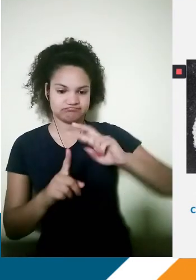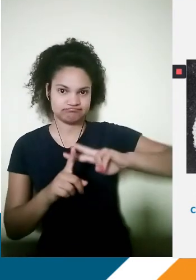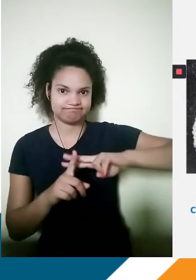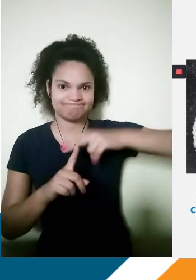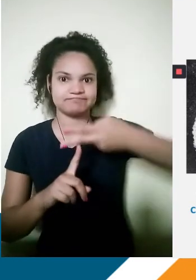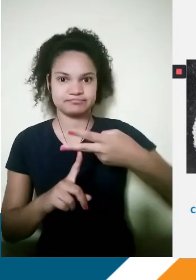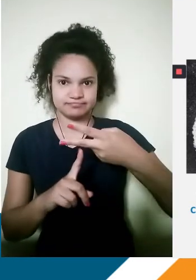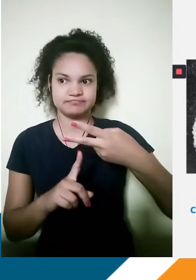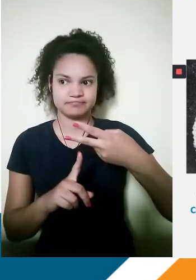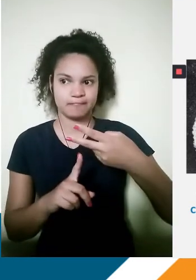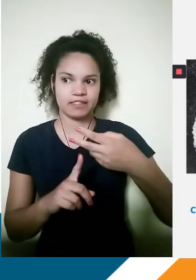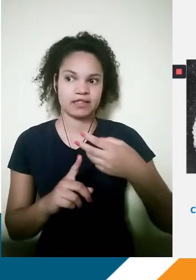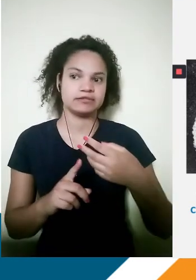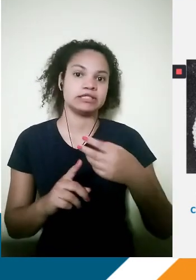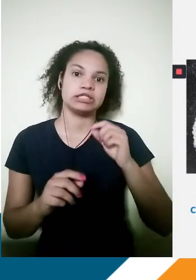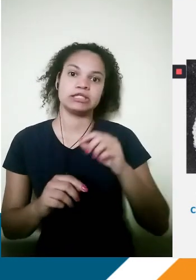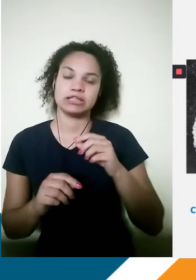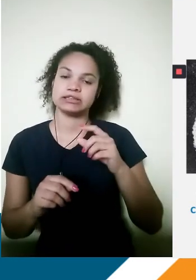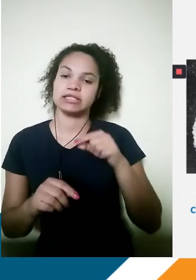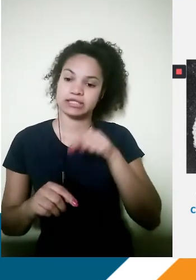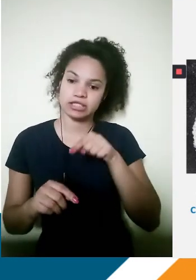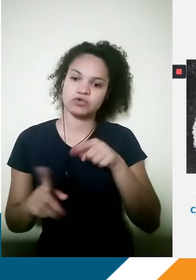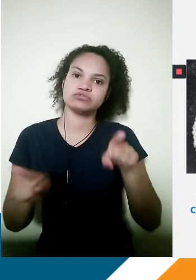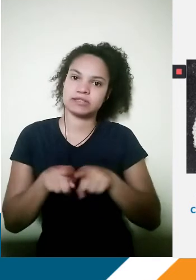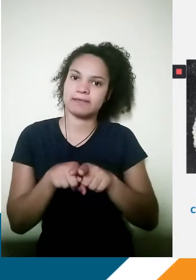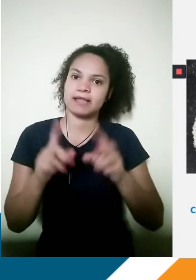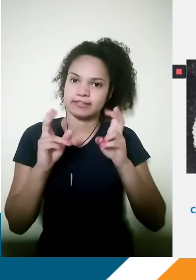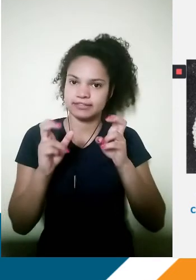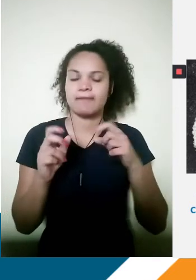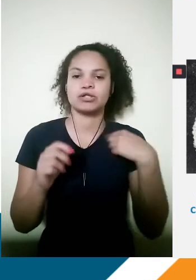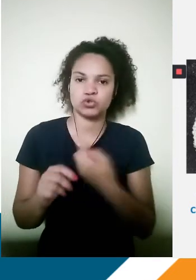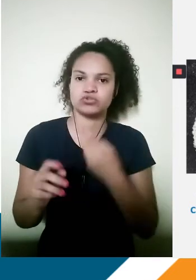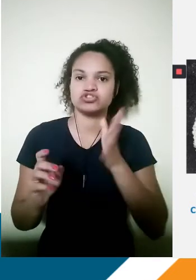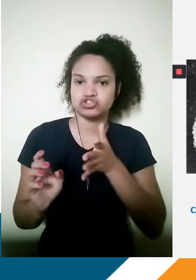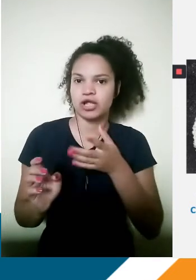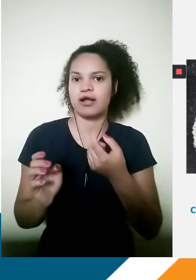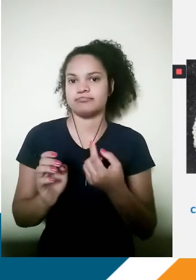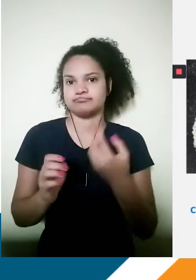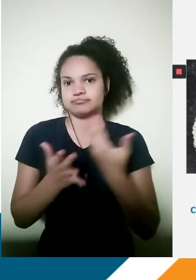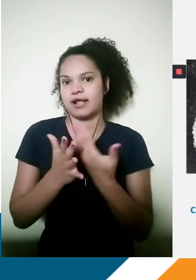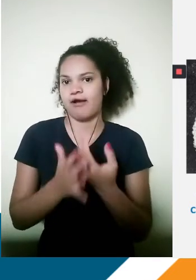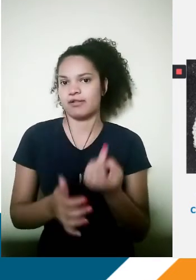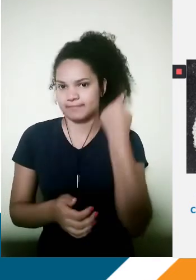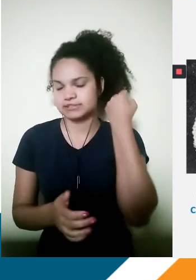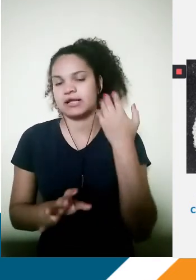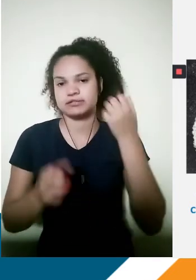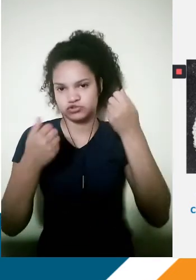duplicação semiconservativa do DNA, que também é um tema que nós já discutimos em aulas anteriores.